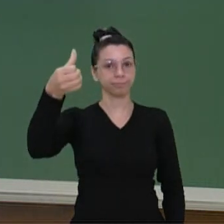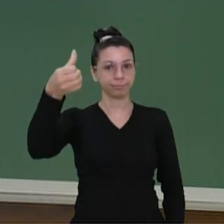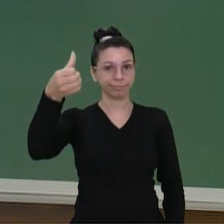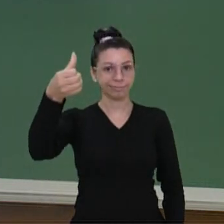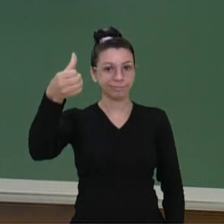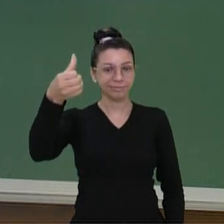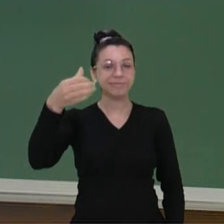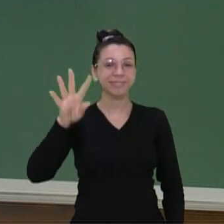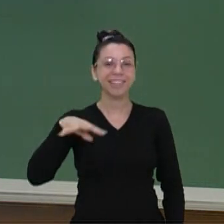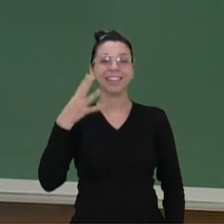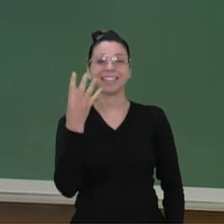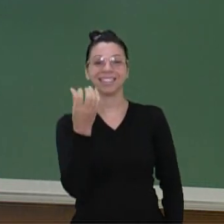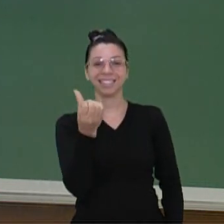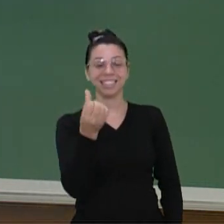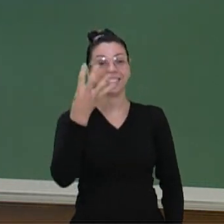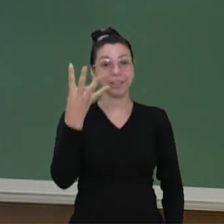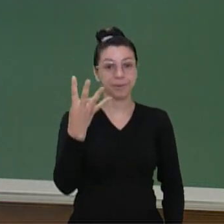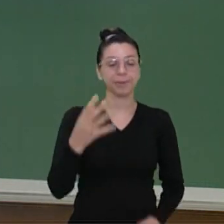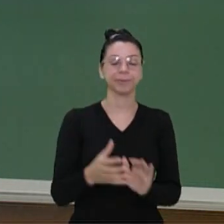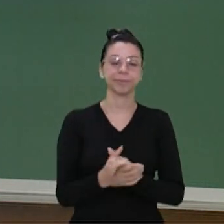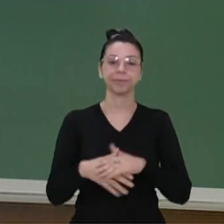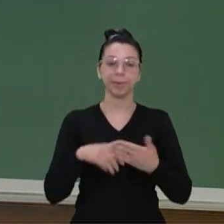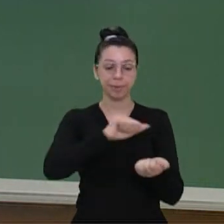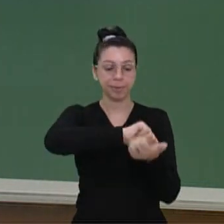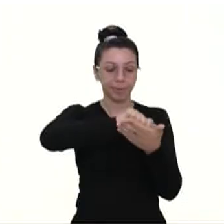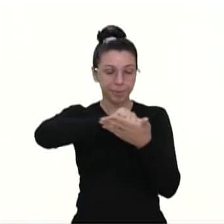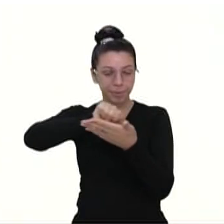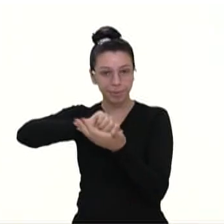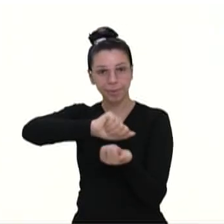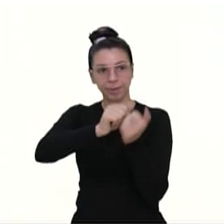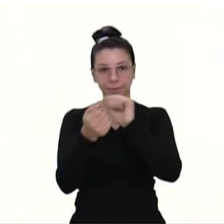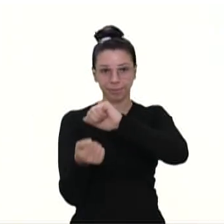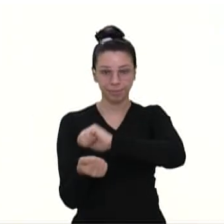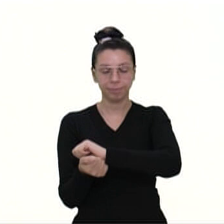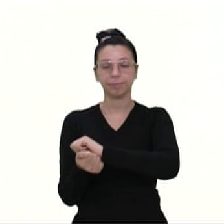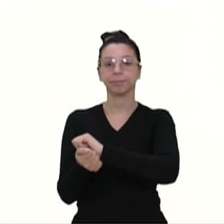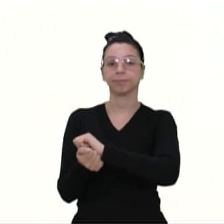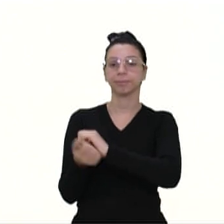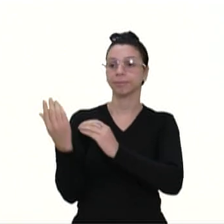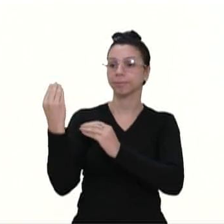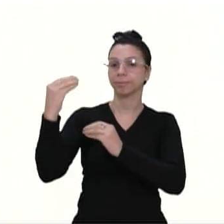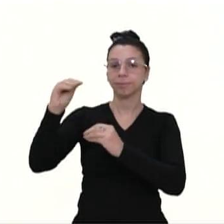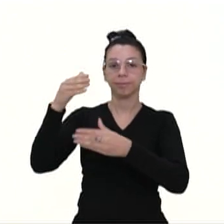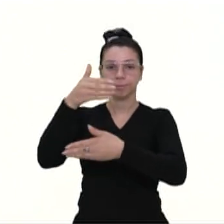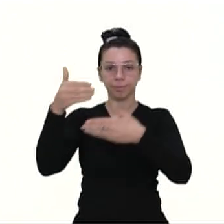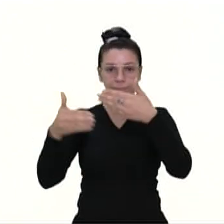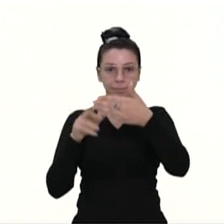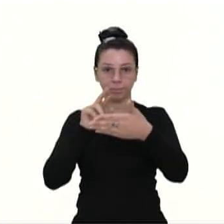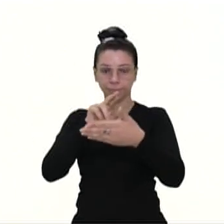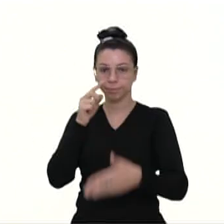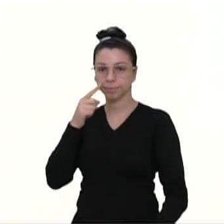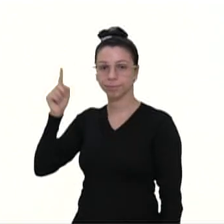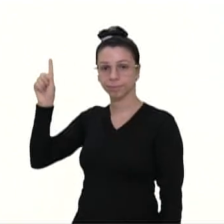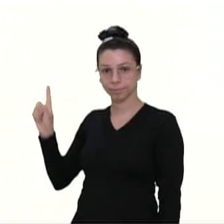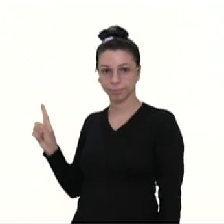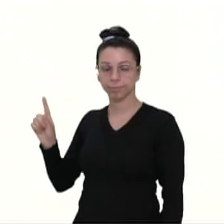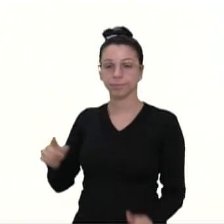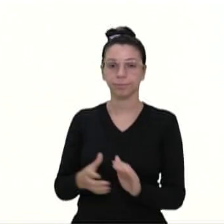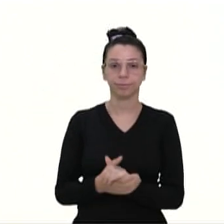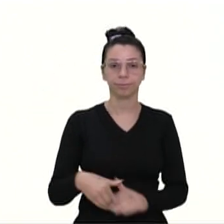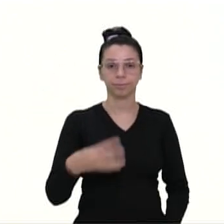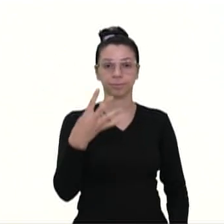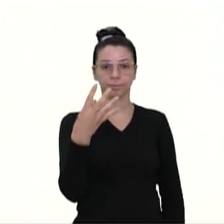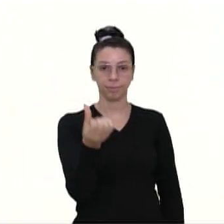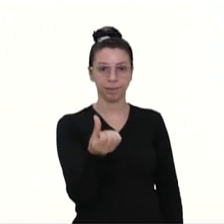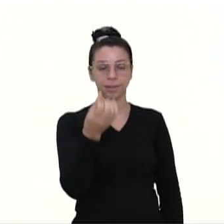dá o 64. Então, reescrevendo aqui e colocando a solução na tela para vocês,